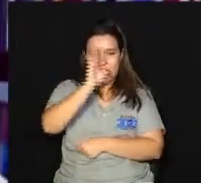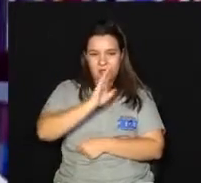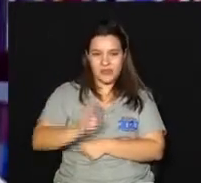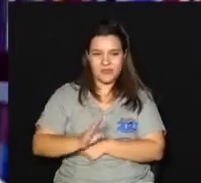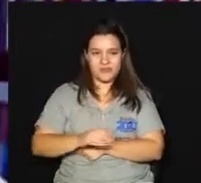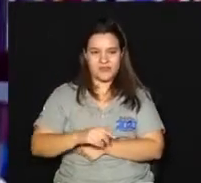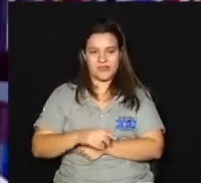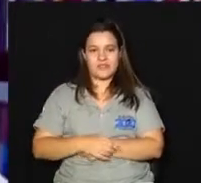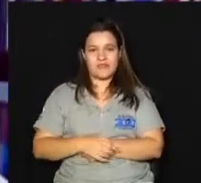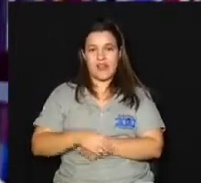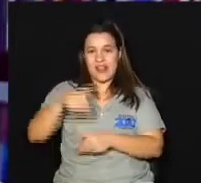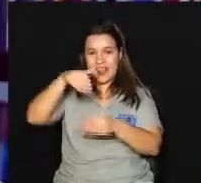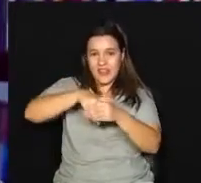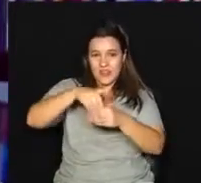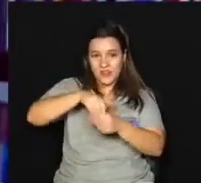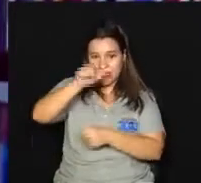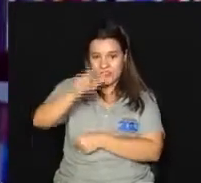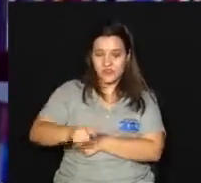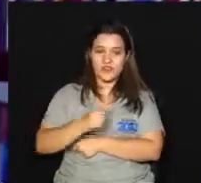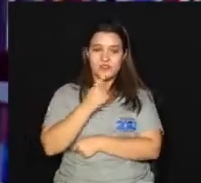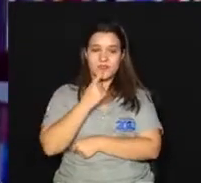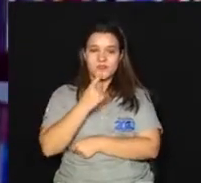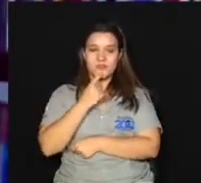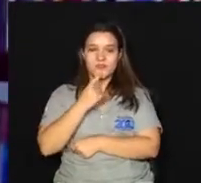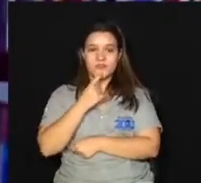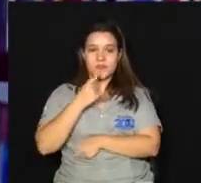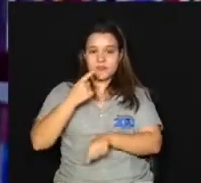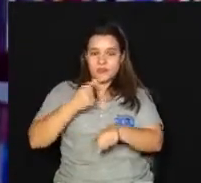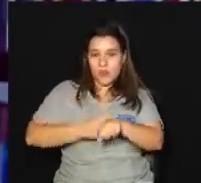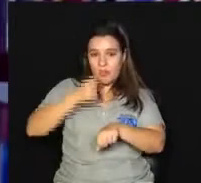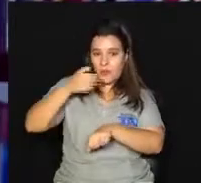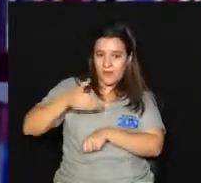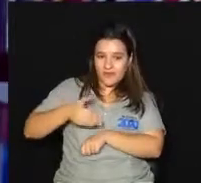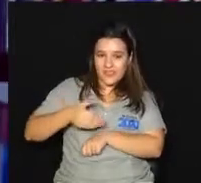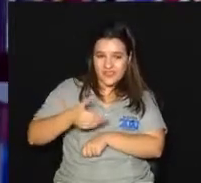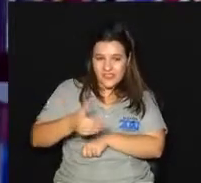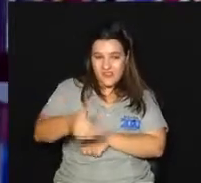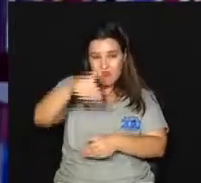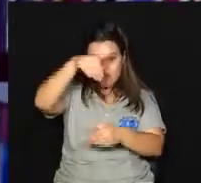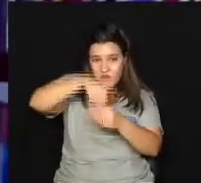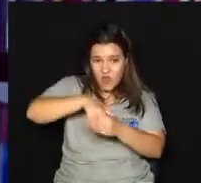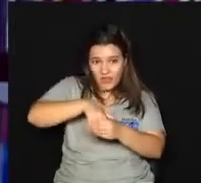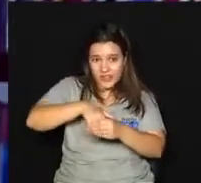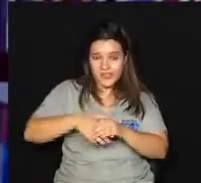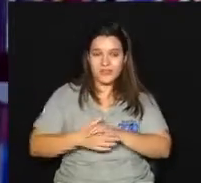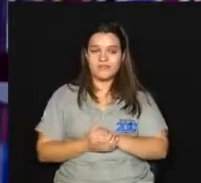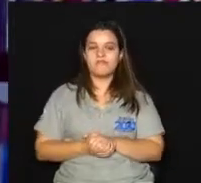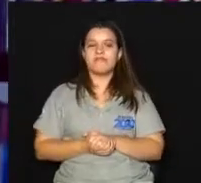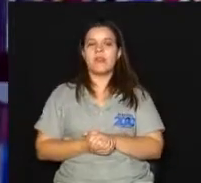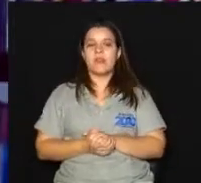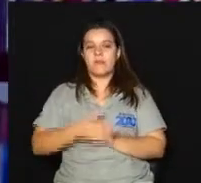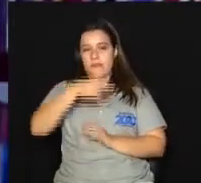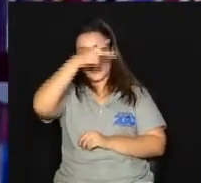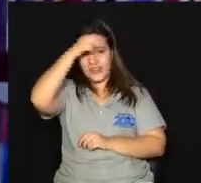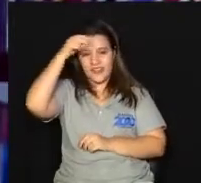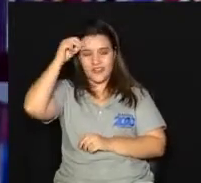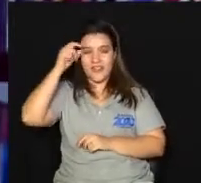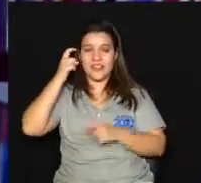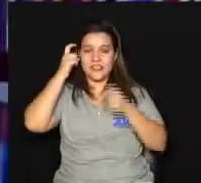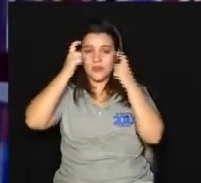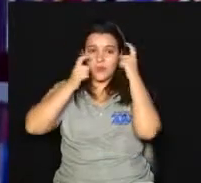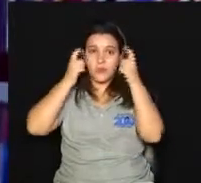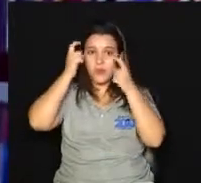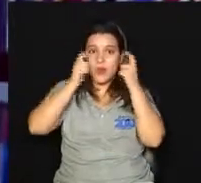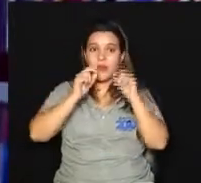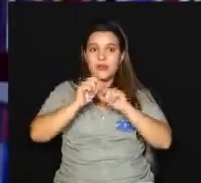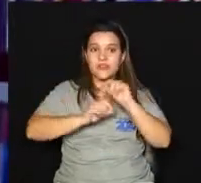brasileiro, o eleitor campineiro, o eleitor quando vai fazer o seu voto no município, ele está